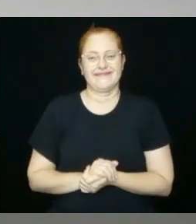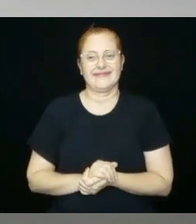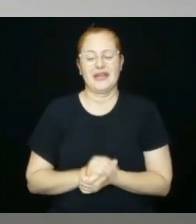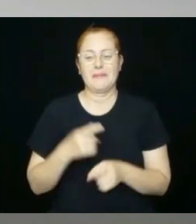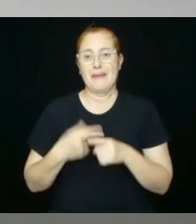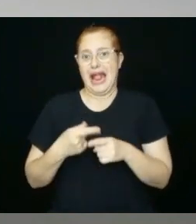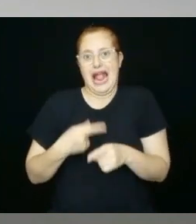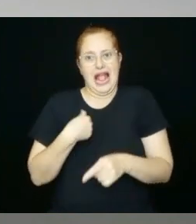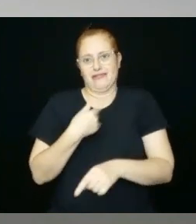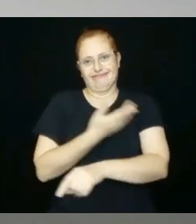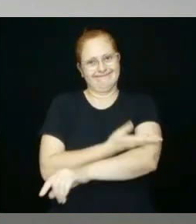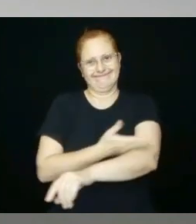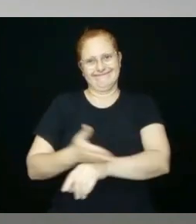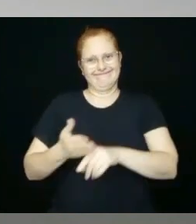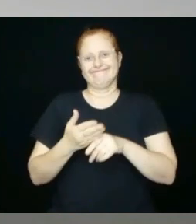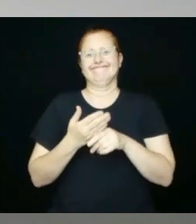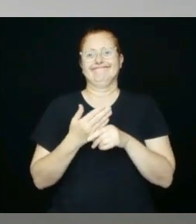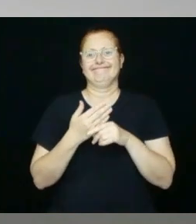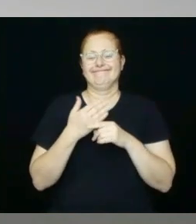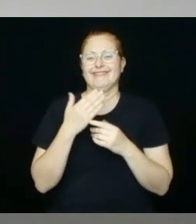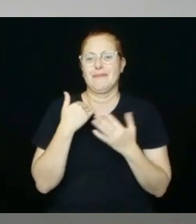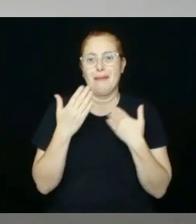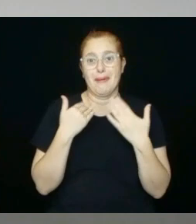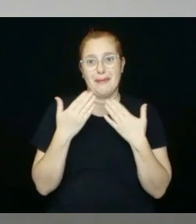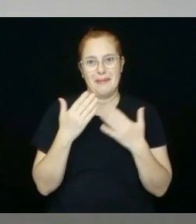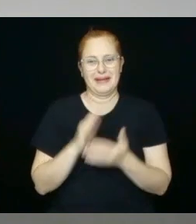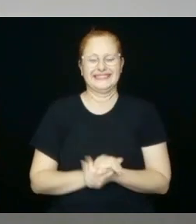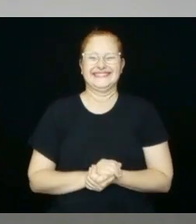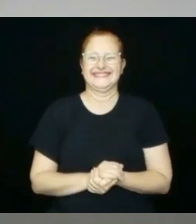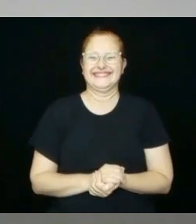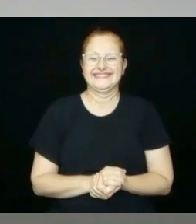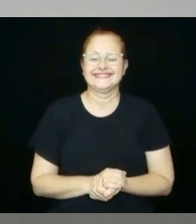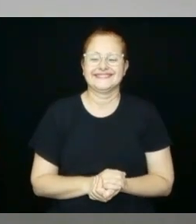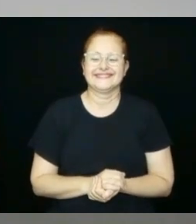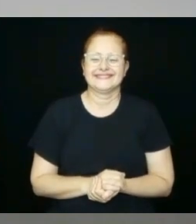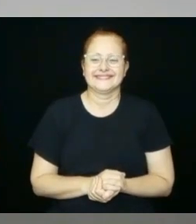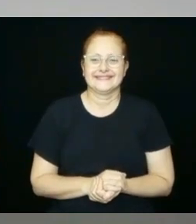eu não estou acostumado a falar muito. Nenhum de nós.